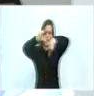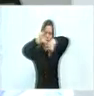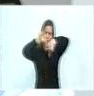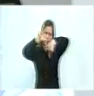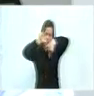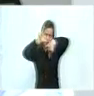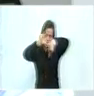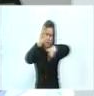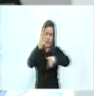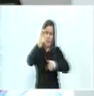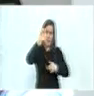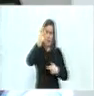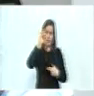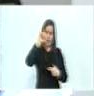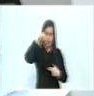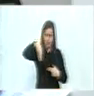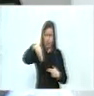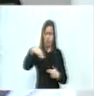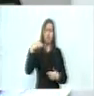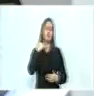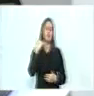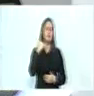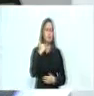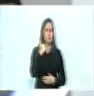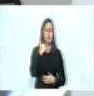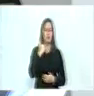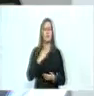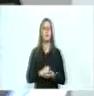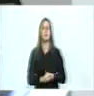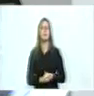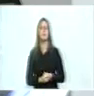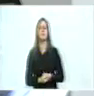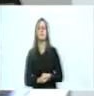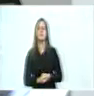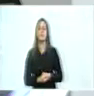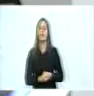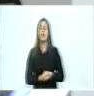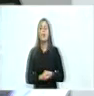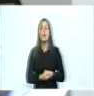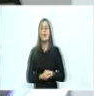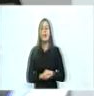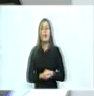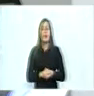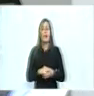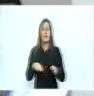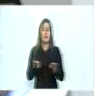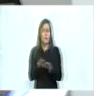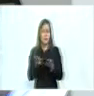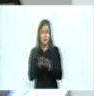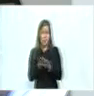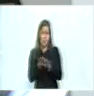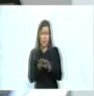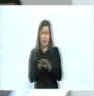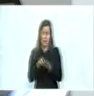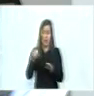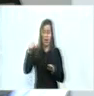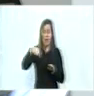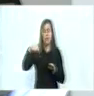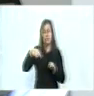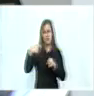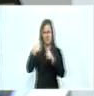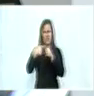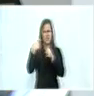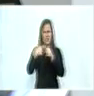e Juiz de Fora. Não obstante, aquela esta situação em que nos encontrávamos